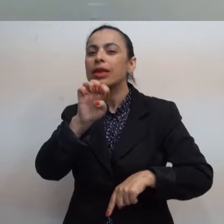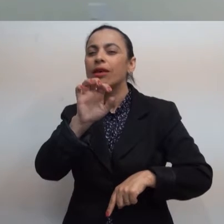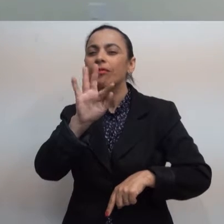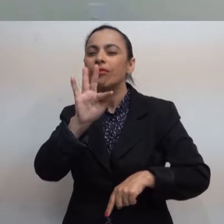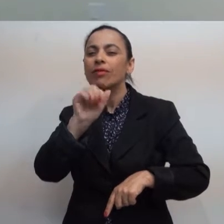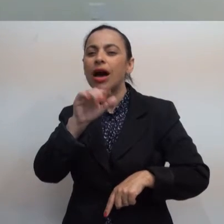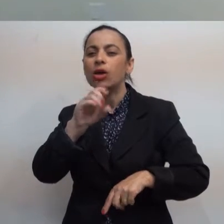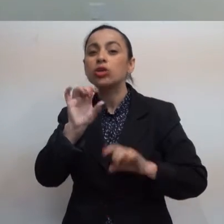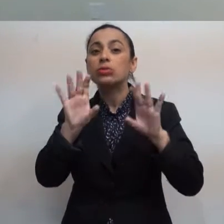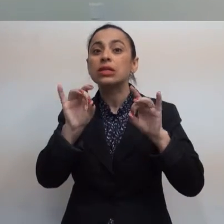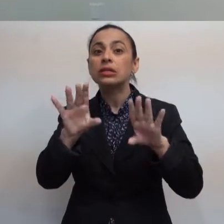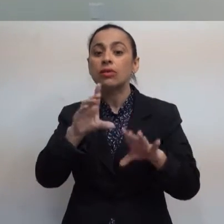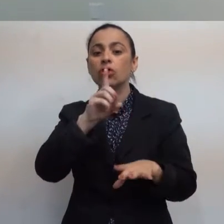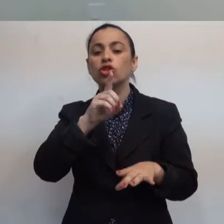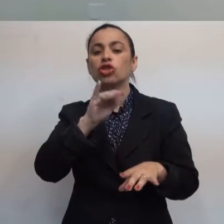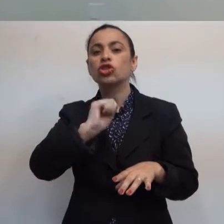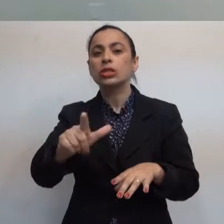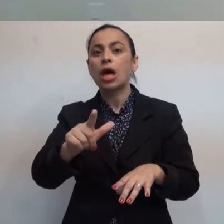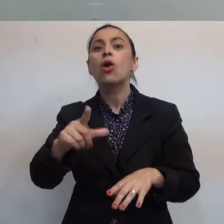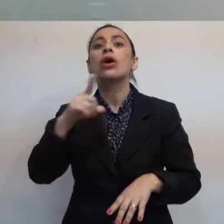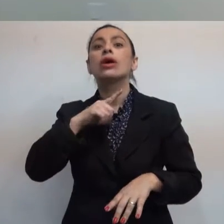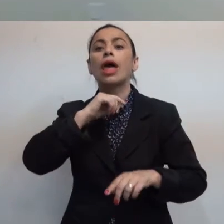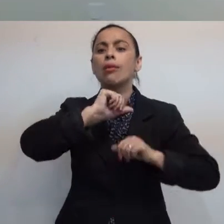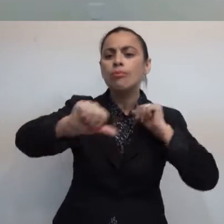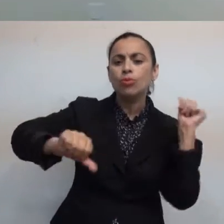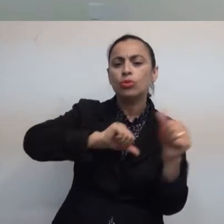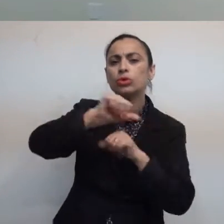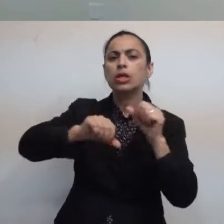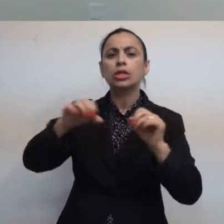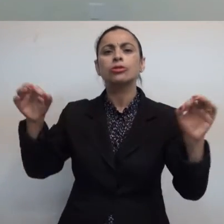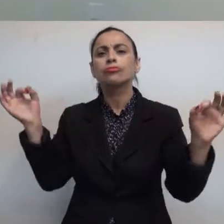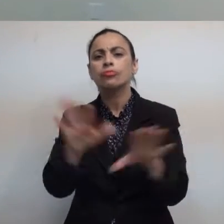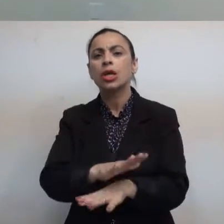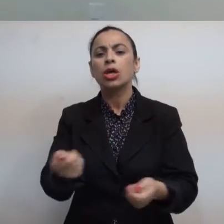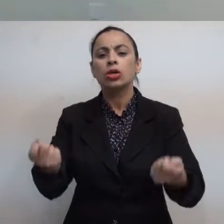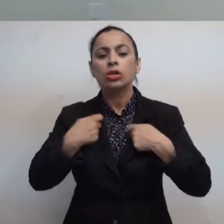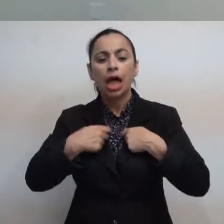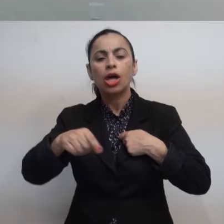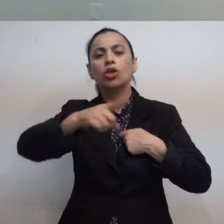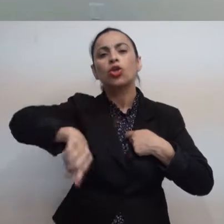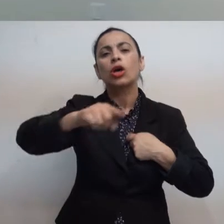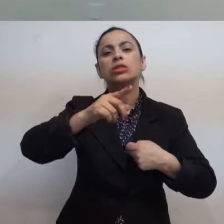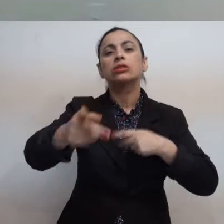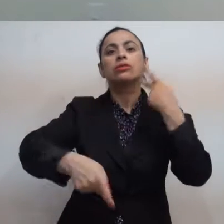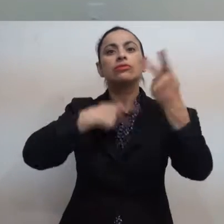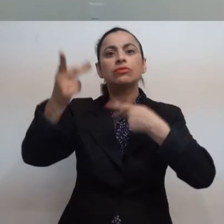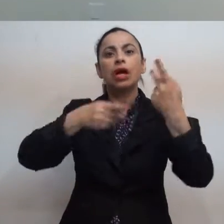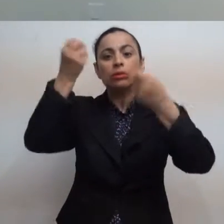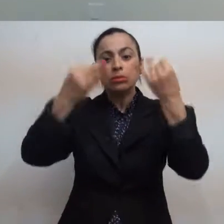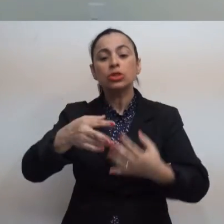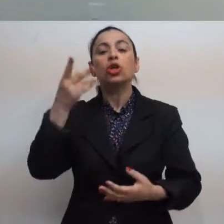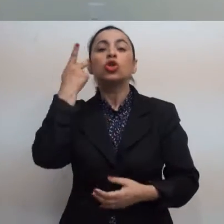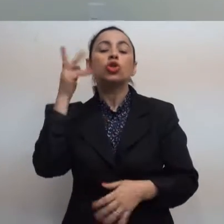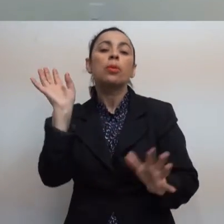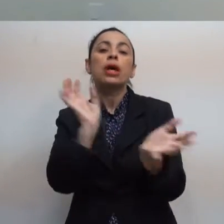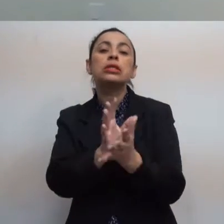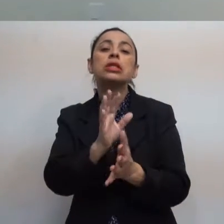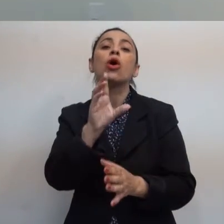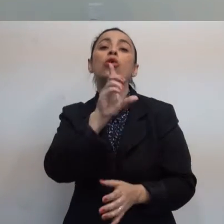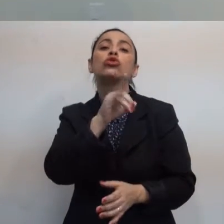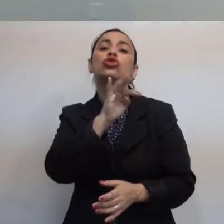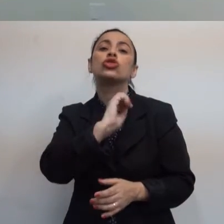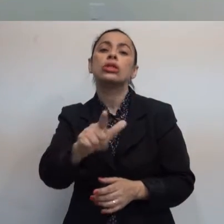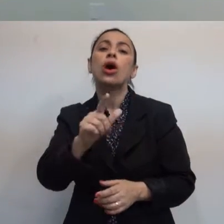artefato específico digital que ganha toda essa mudança e faz nós falarmos tantos das